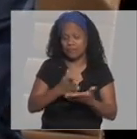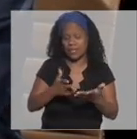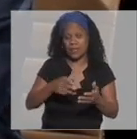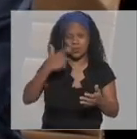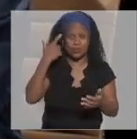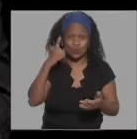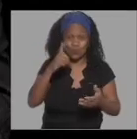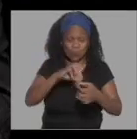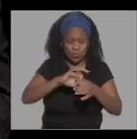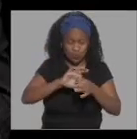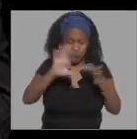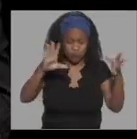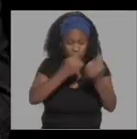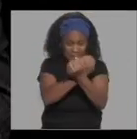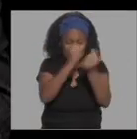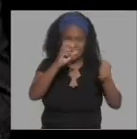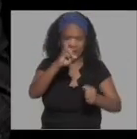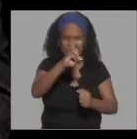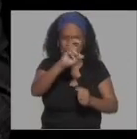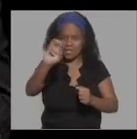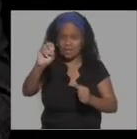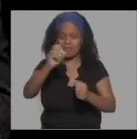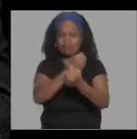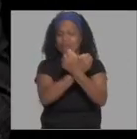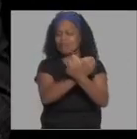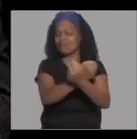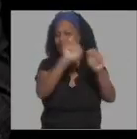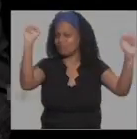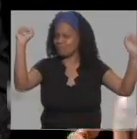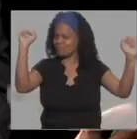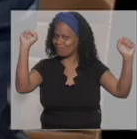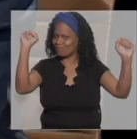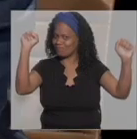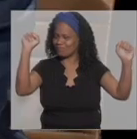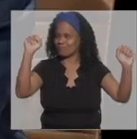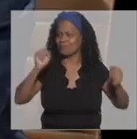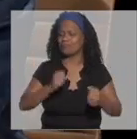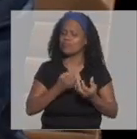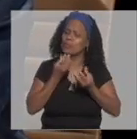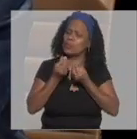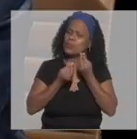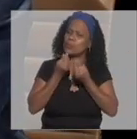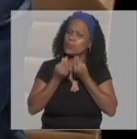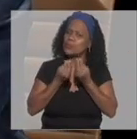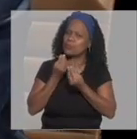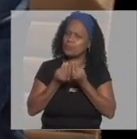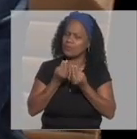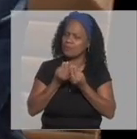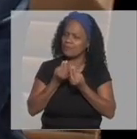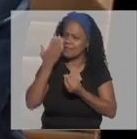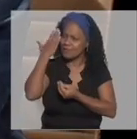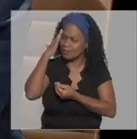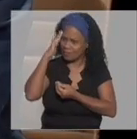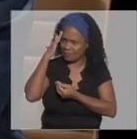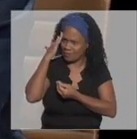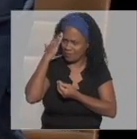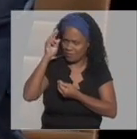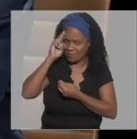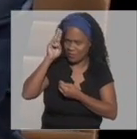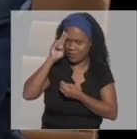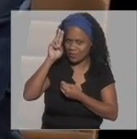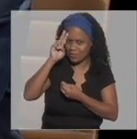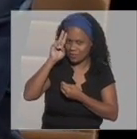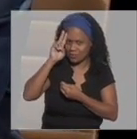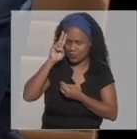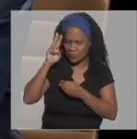500 funcionários que mais vinha travando e como é que é entender essa história